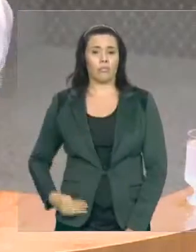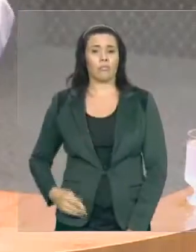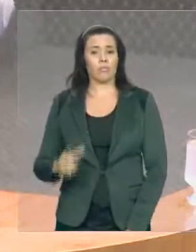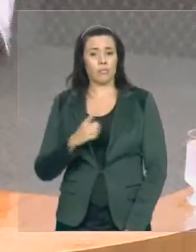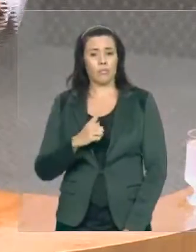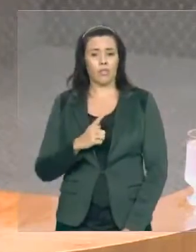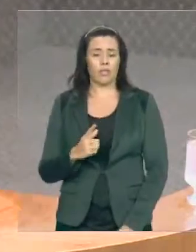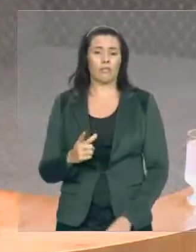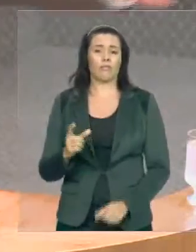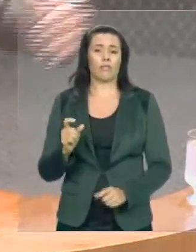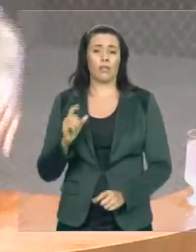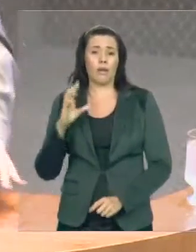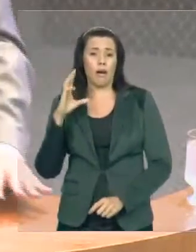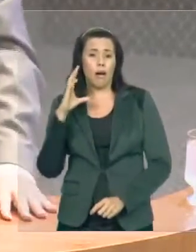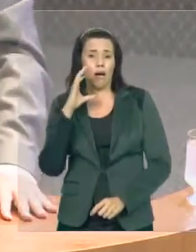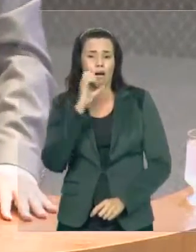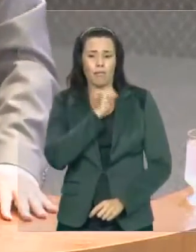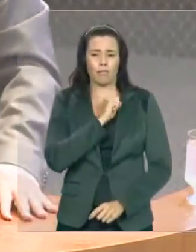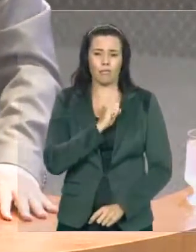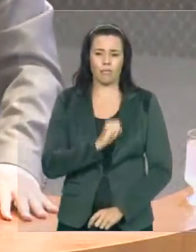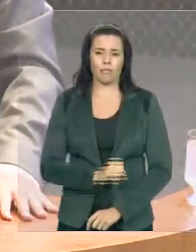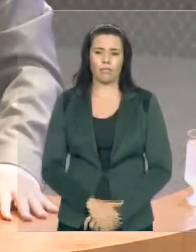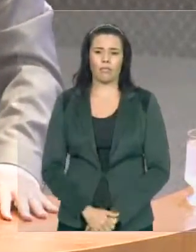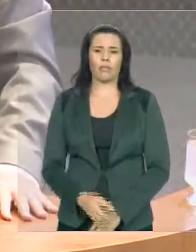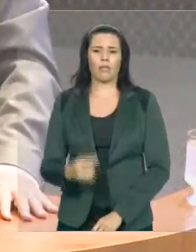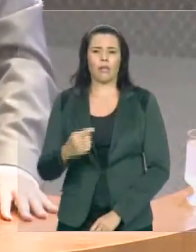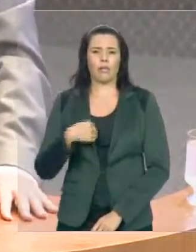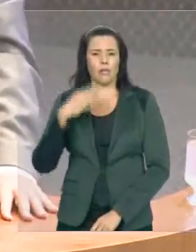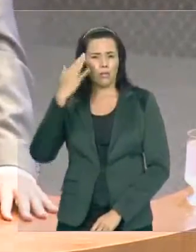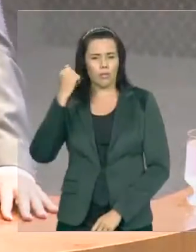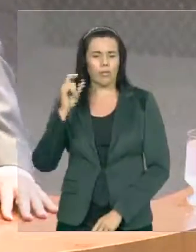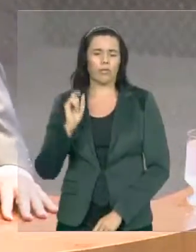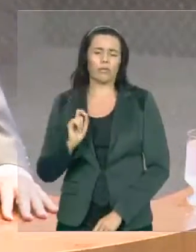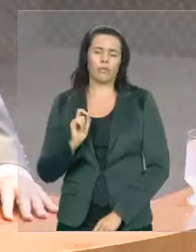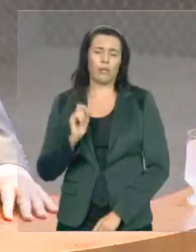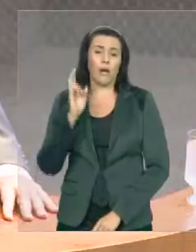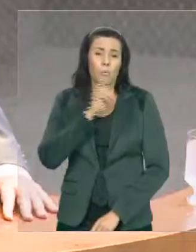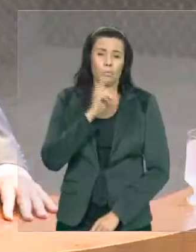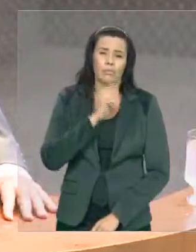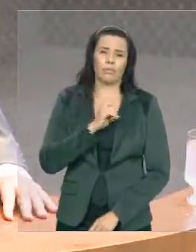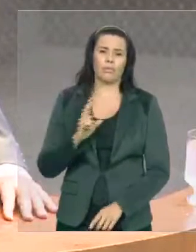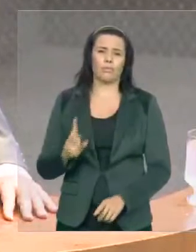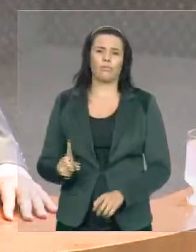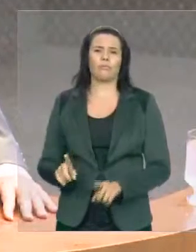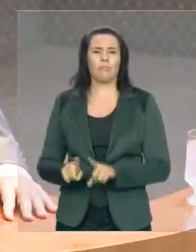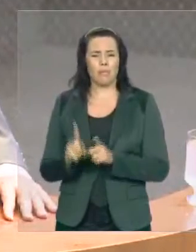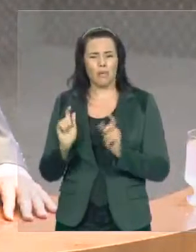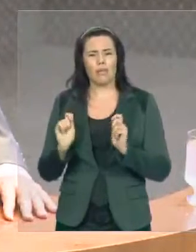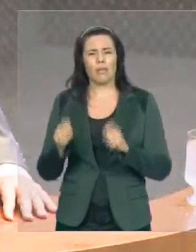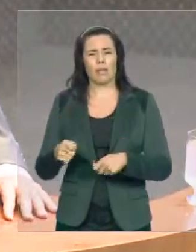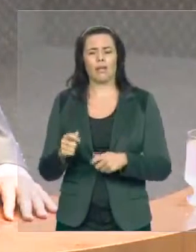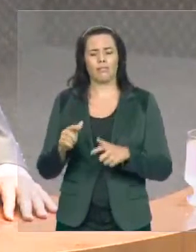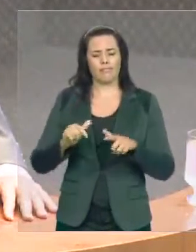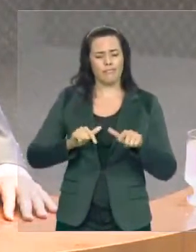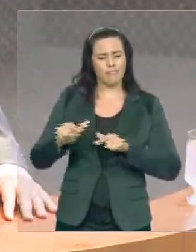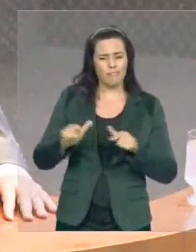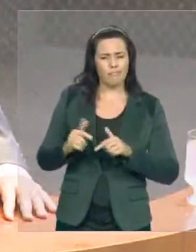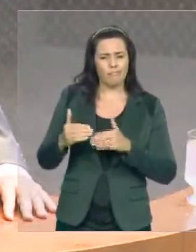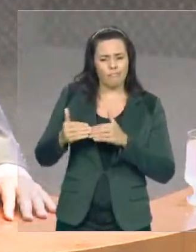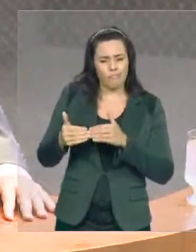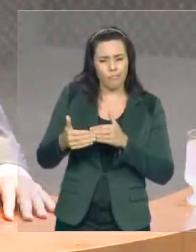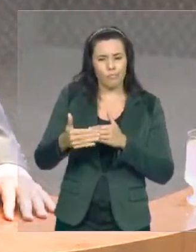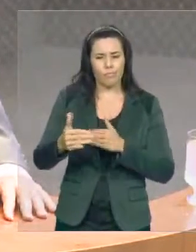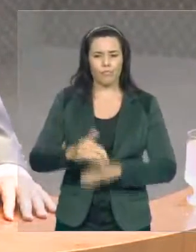deficiência, ao longo do tempo, pode ser suprida. Agora mesmo, ele escolheu uma das maiores economistas